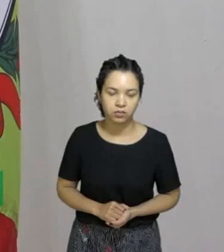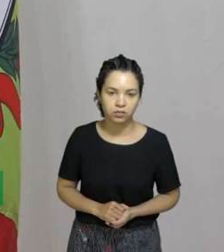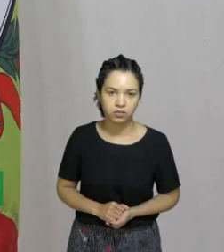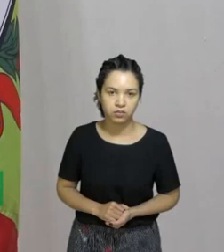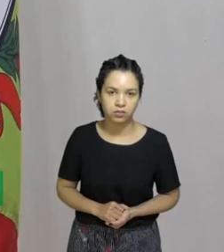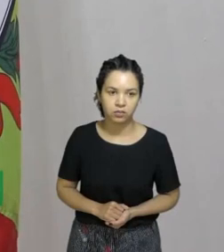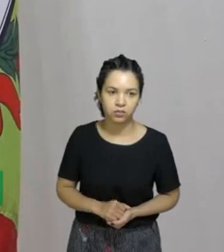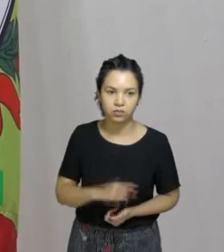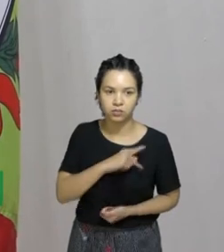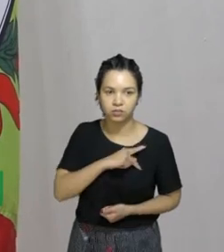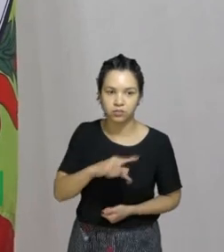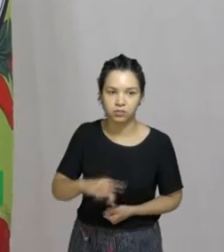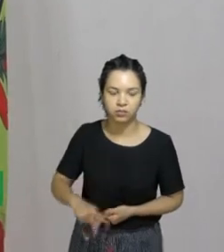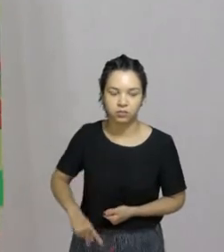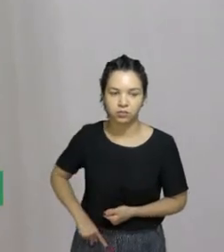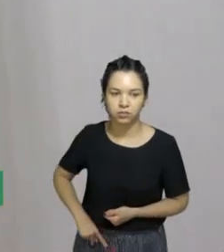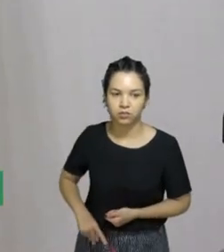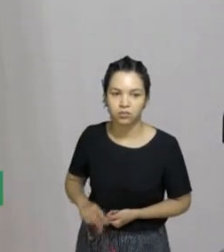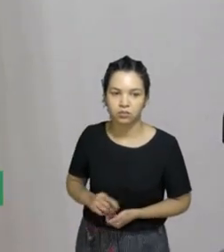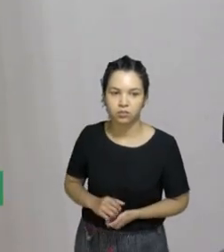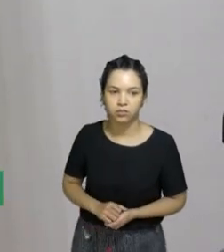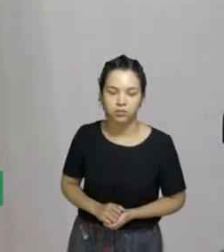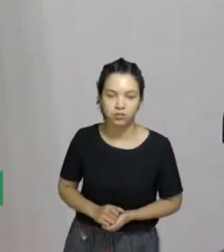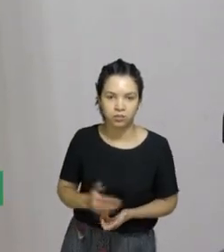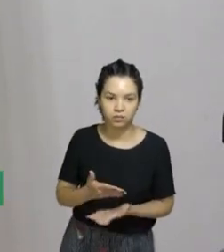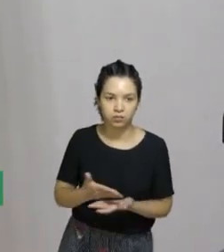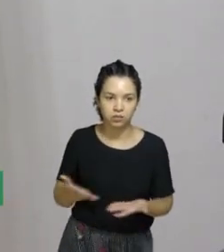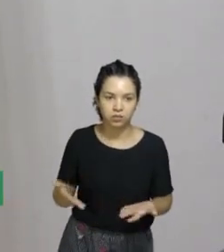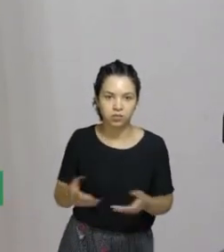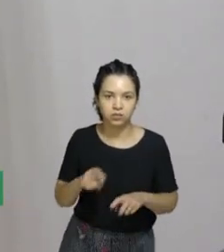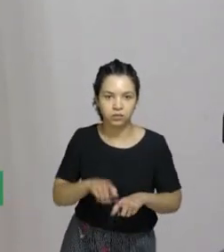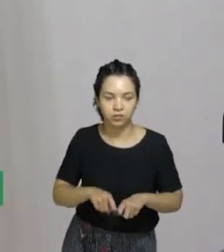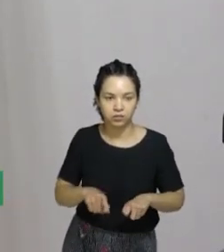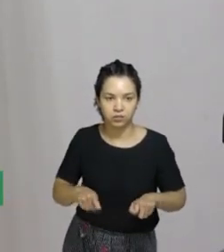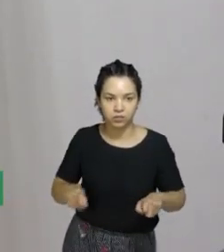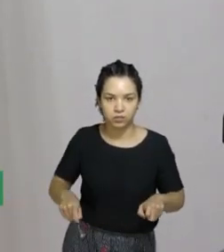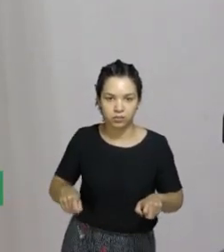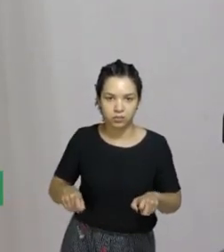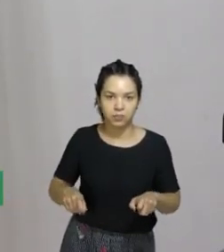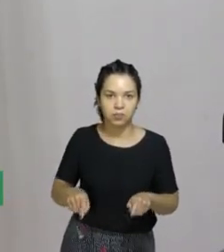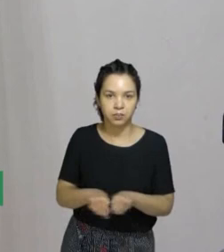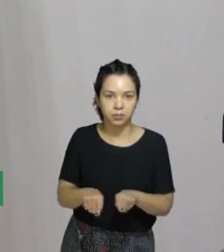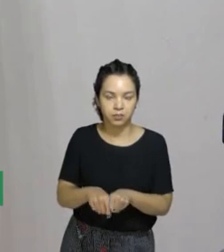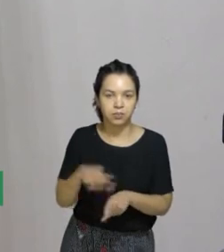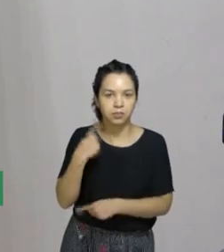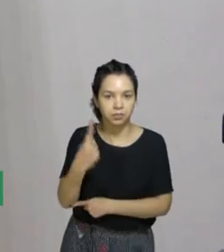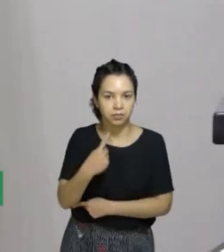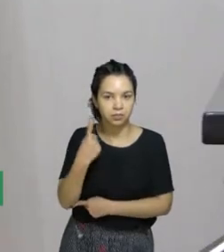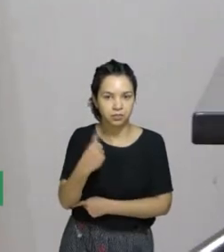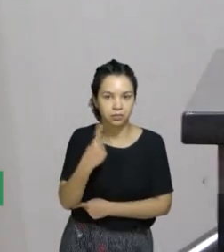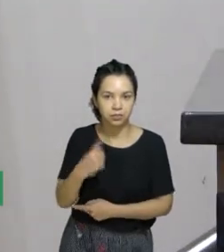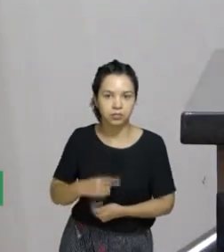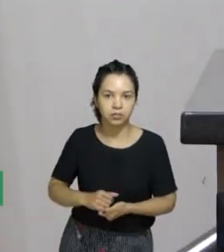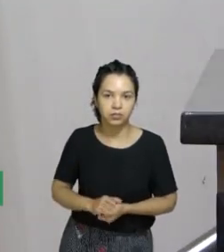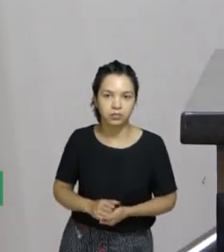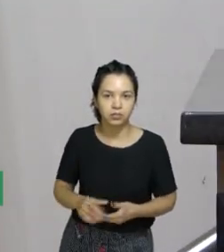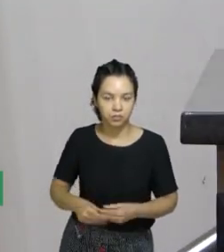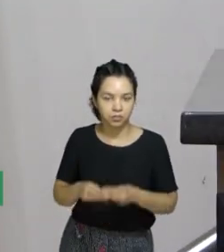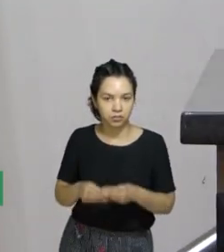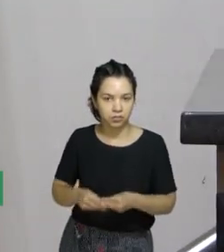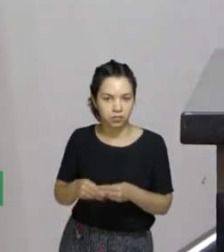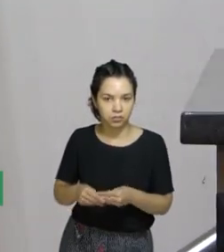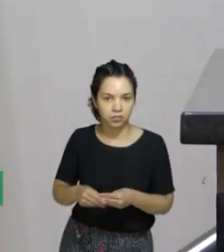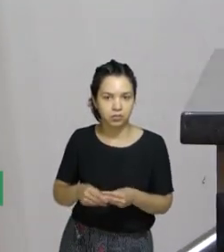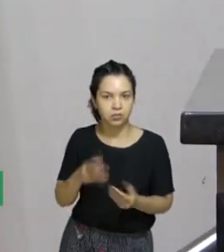Senhor presidente, demais membros da mesa, senhores deputados, cumprimentar aqui em especial meu